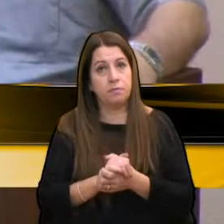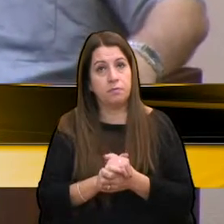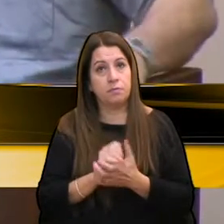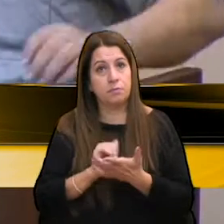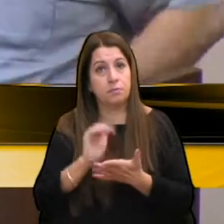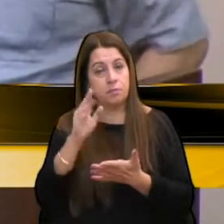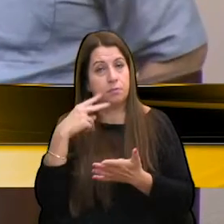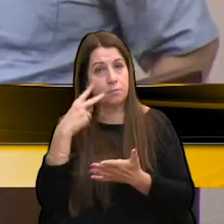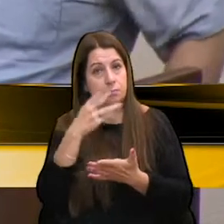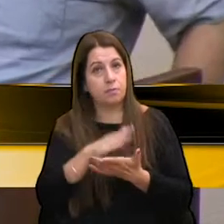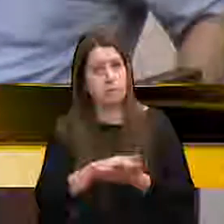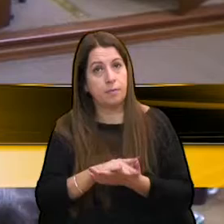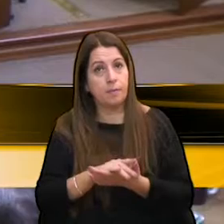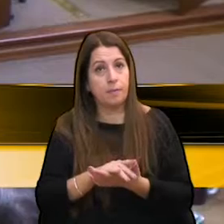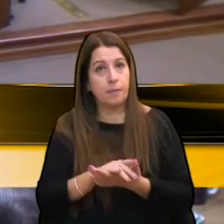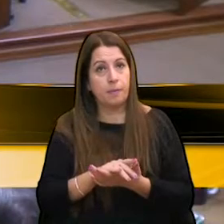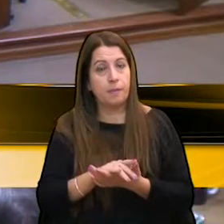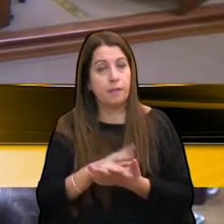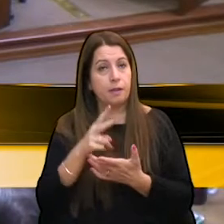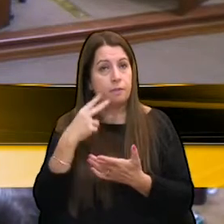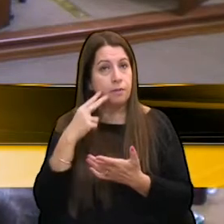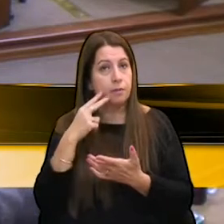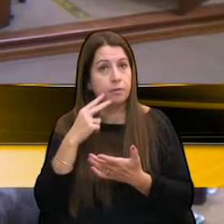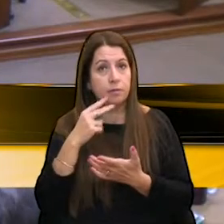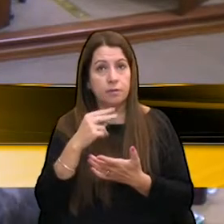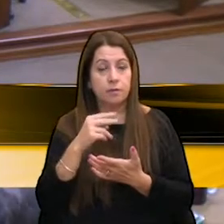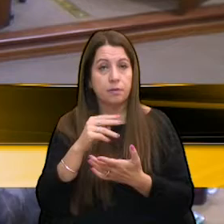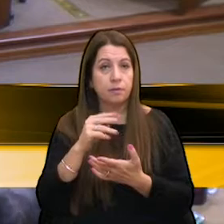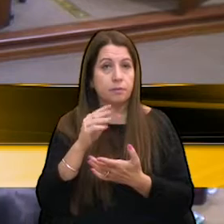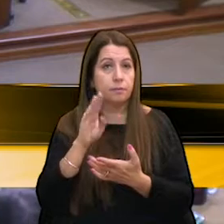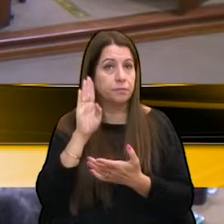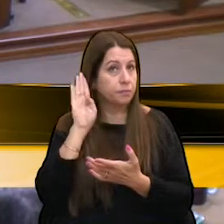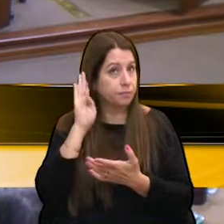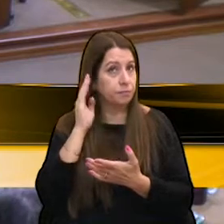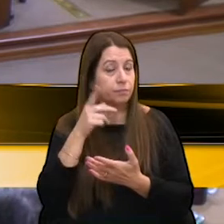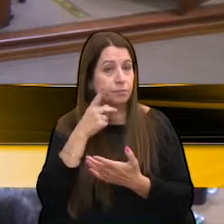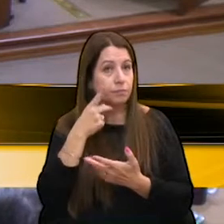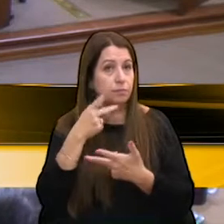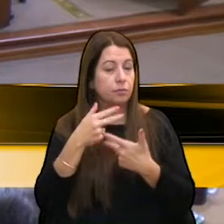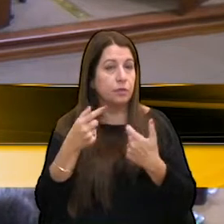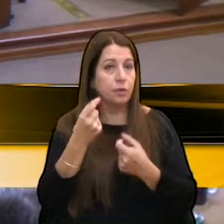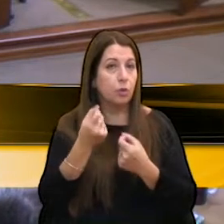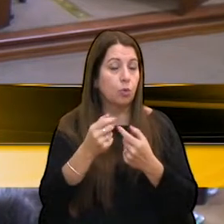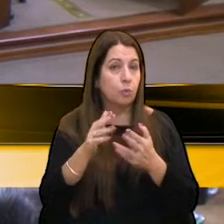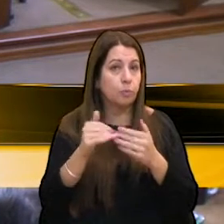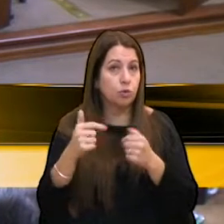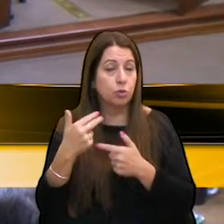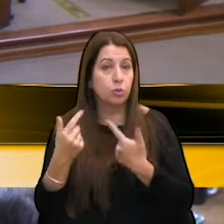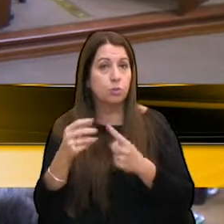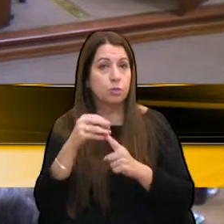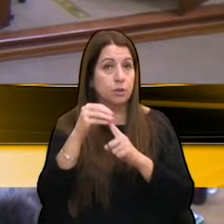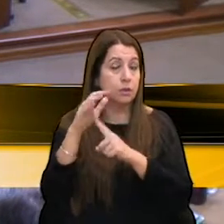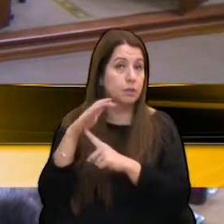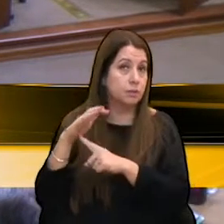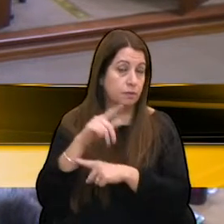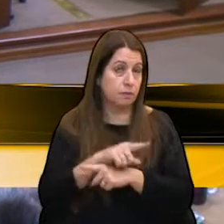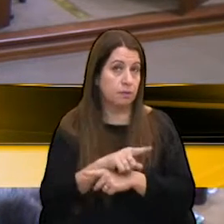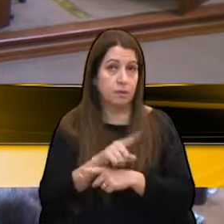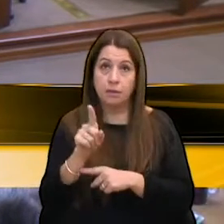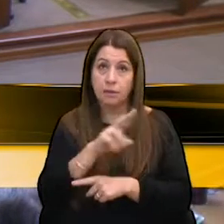parte, vereador. Vereador Adiló, vereador Tomé, a sua fala talvez seja o anseio de alguns feirantes, mas não são